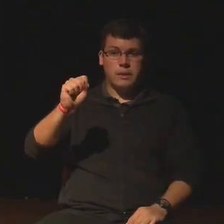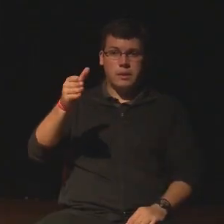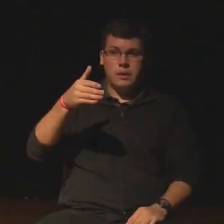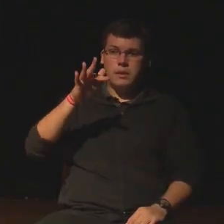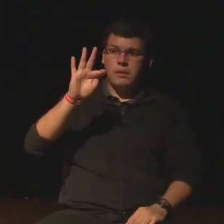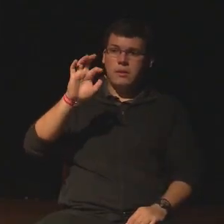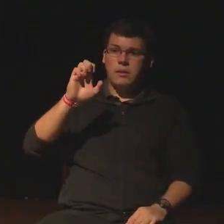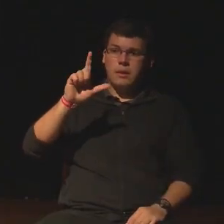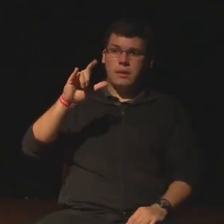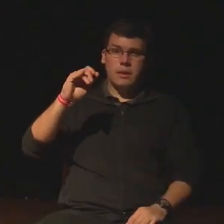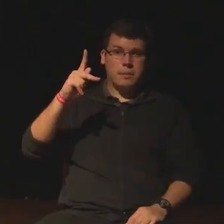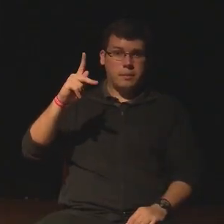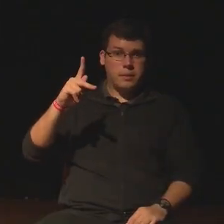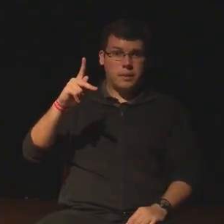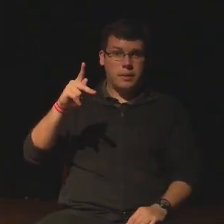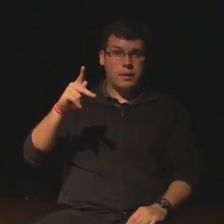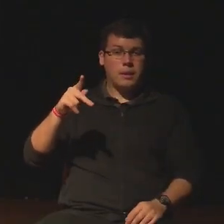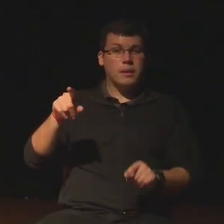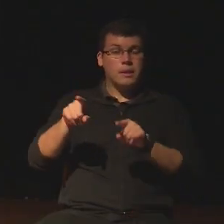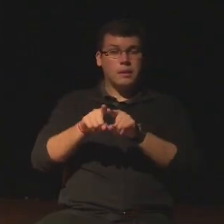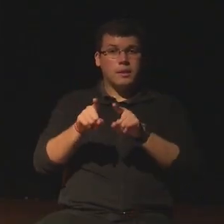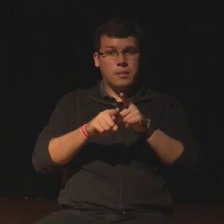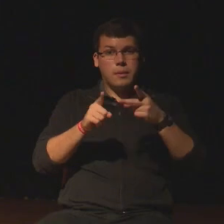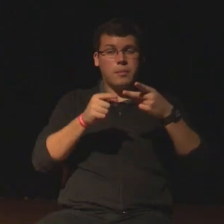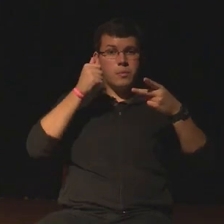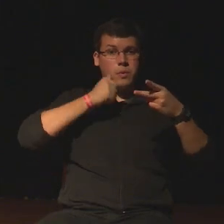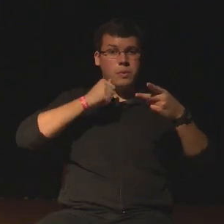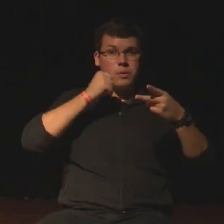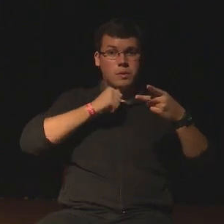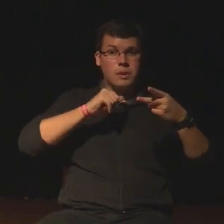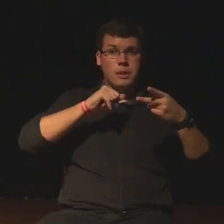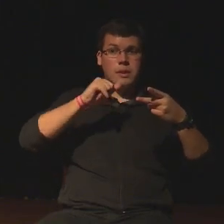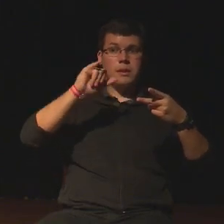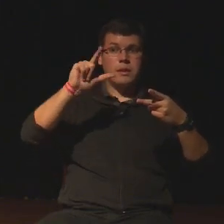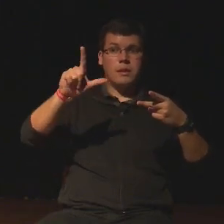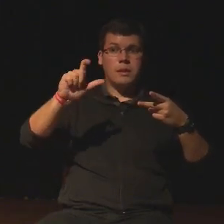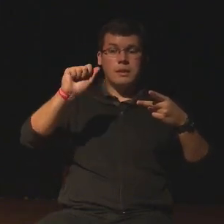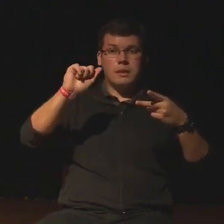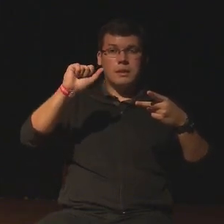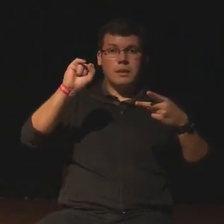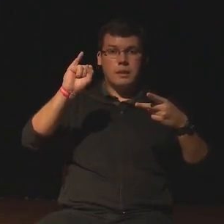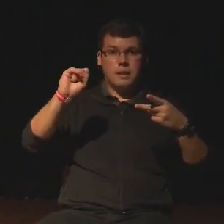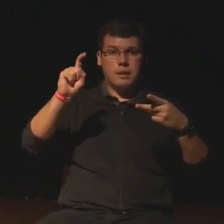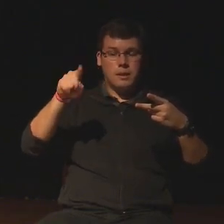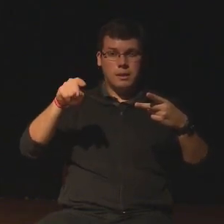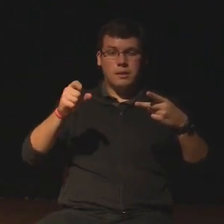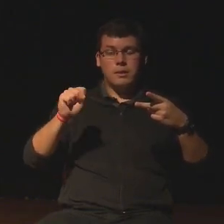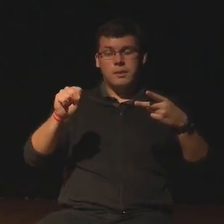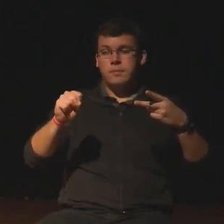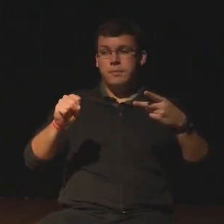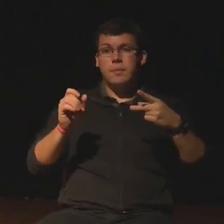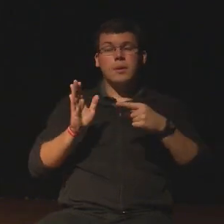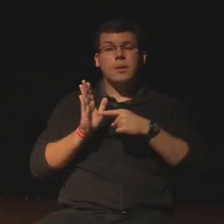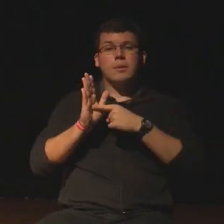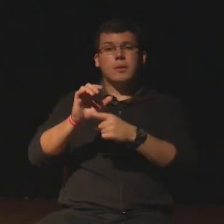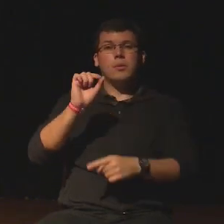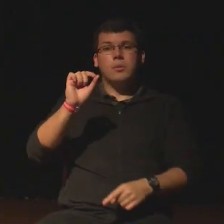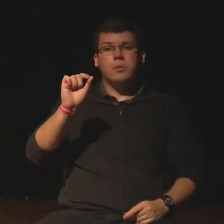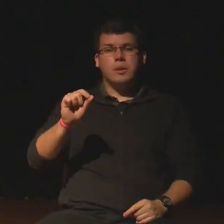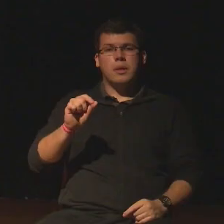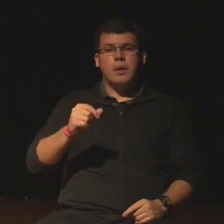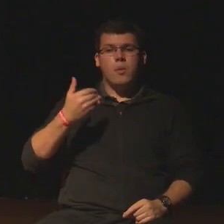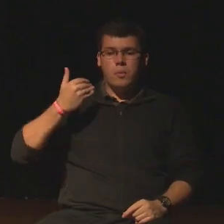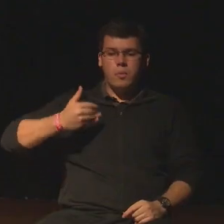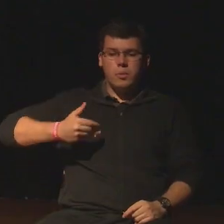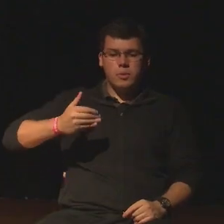Thaís Nagata, da equipe da assessoria de gabinete de SMU, para apresentar o histórico do processo de diagnóstico territorial